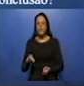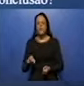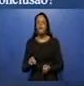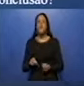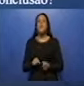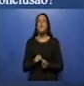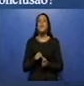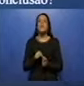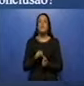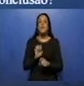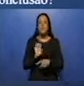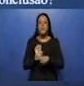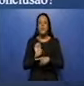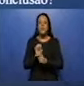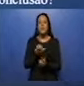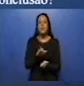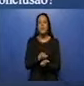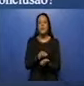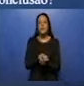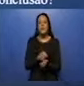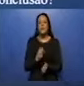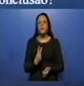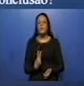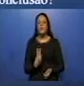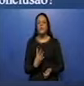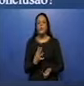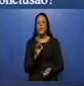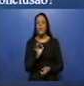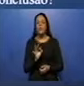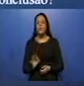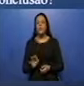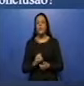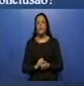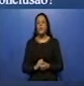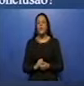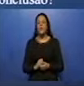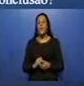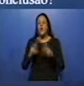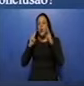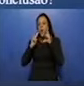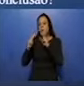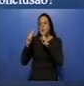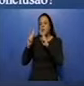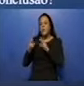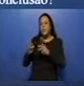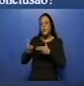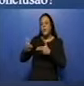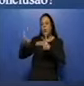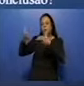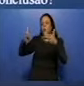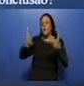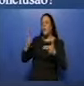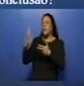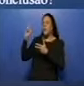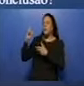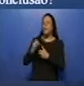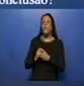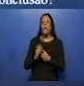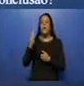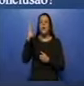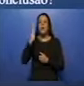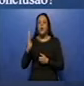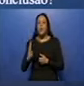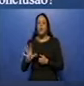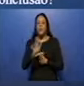24%. Observe o mapa. Brasil, maiores concentrações de caprinos